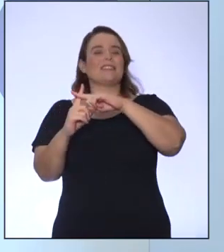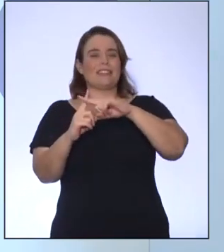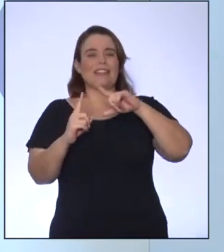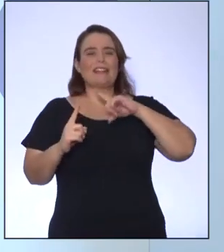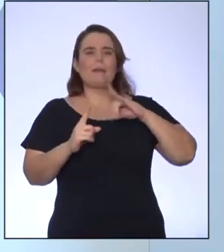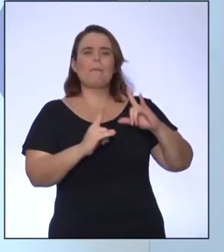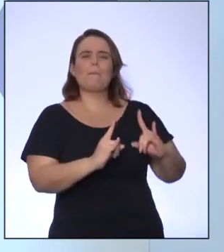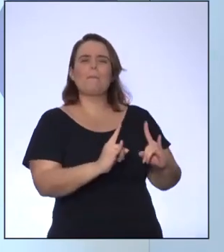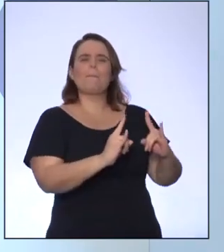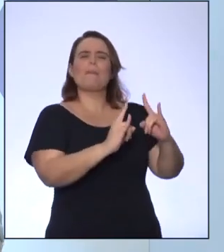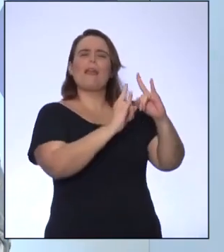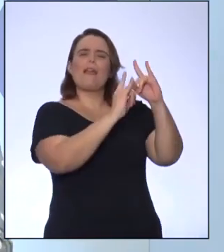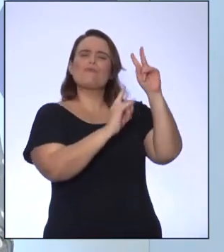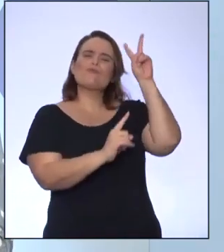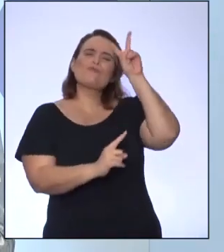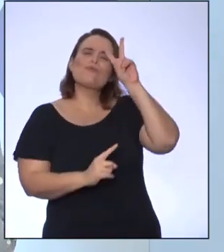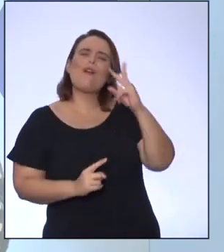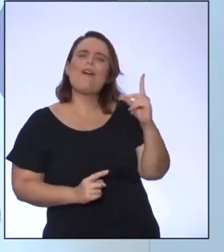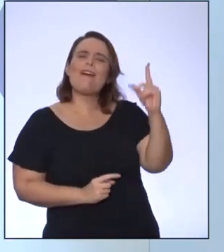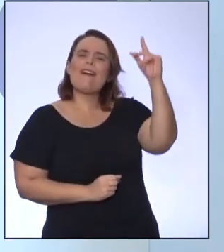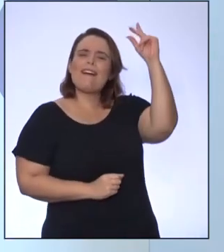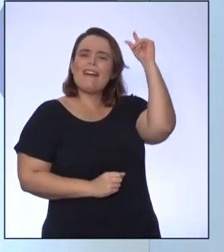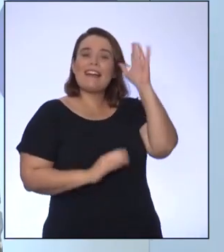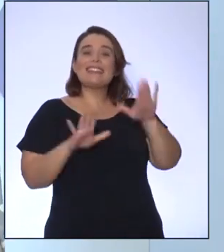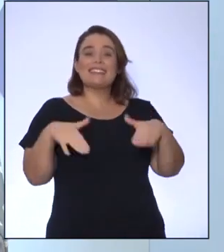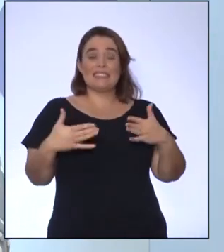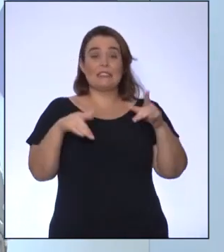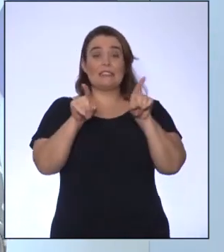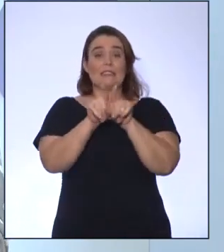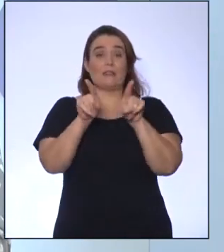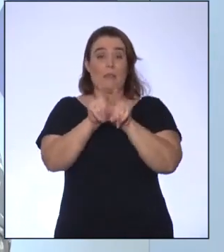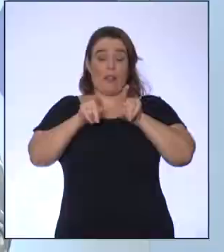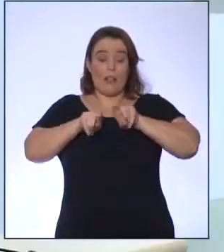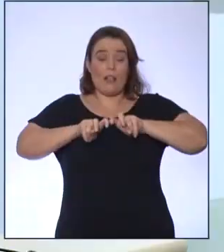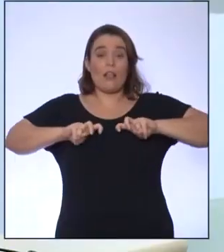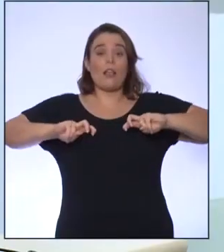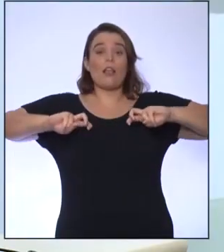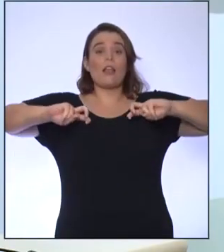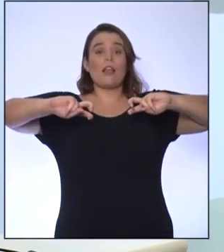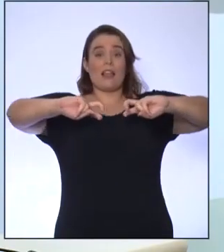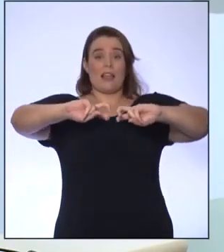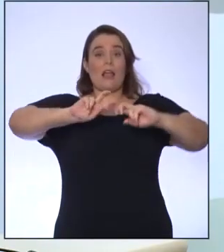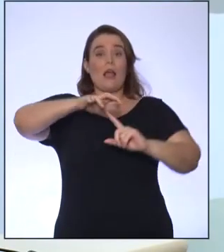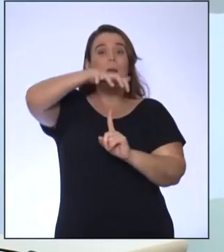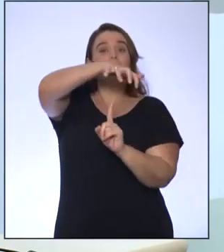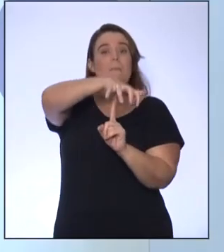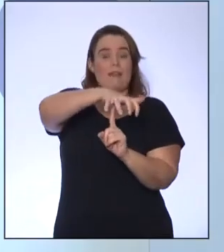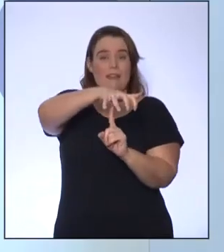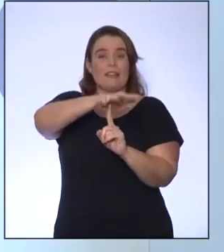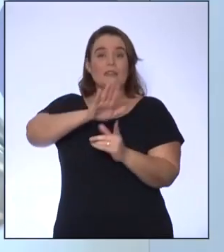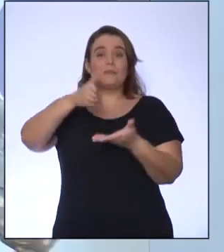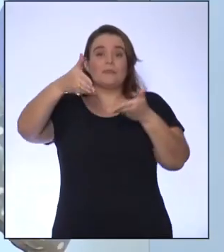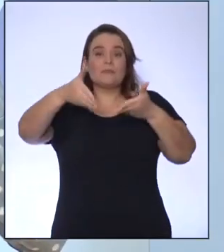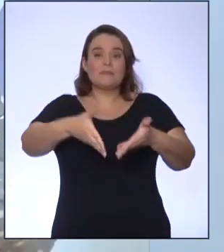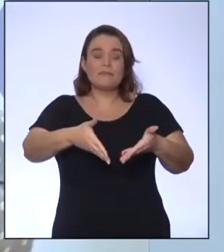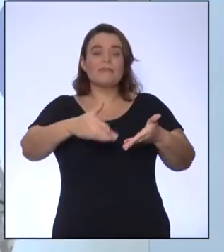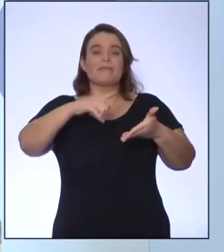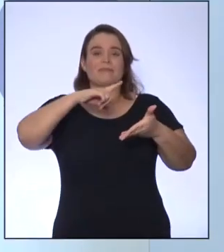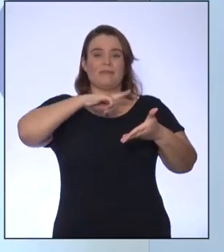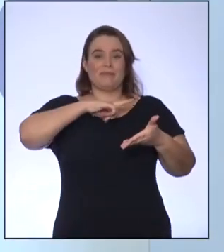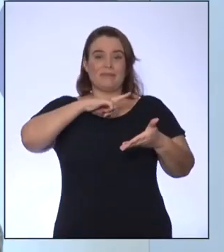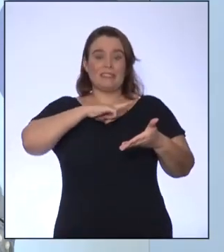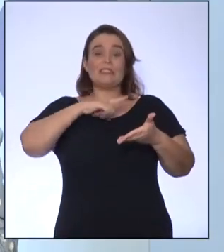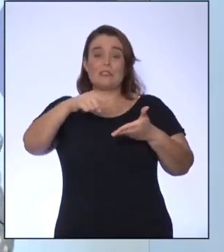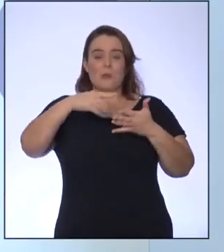prédios históricos. Então, sem dúvida, o coreto, né, o centro da praça, que constitui aquele